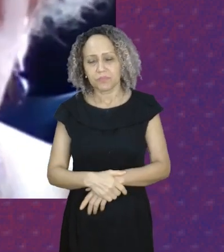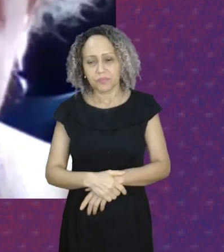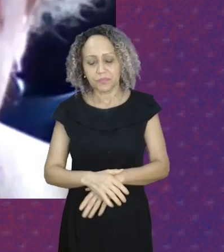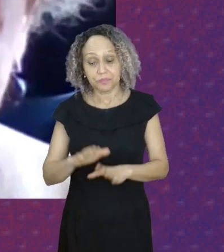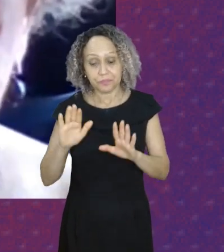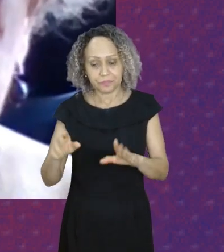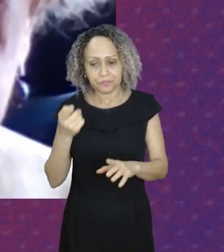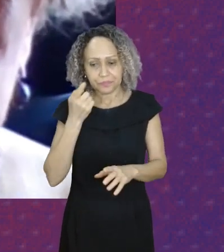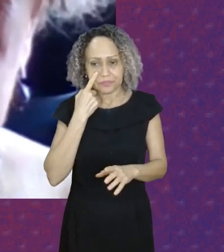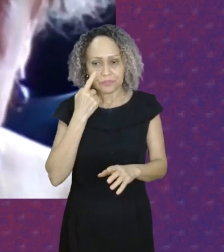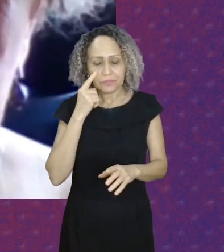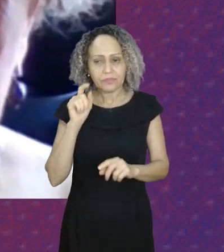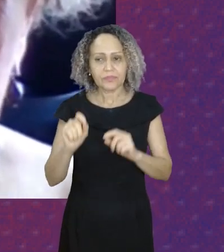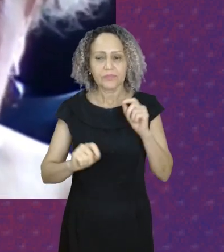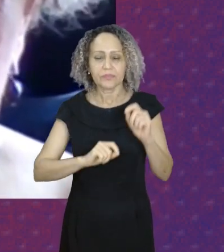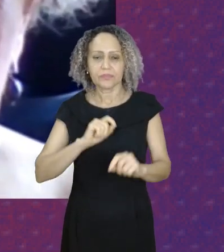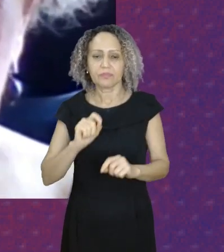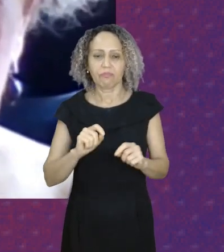vejam bem,